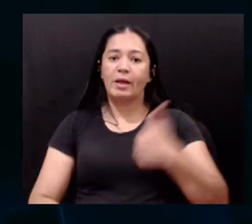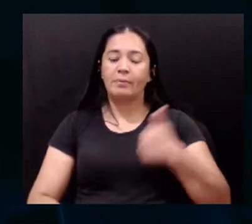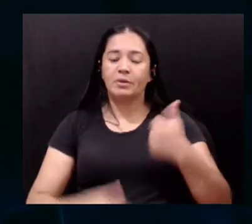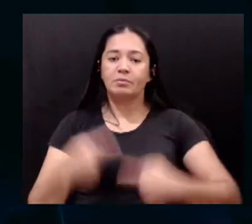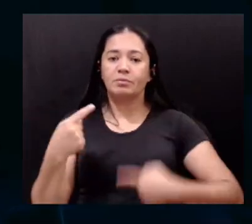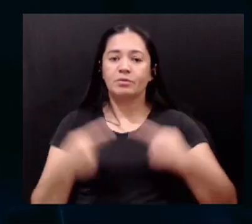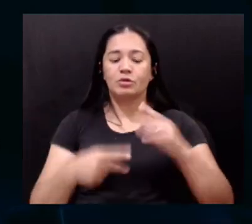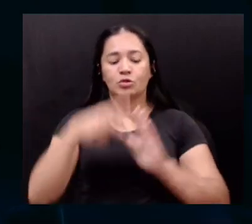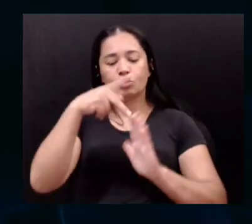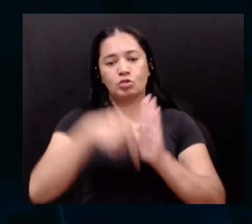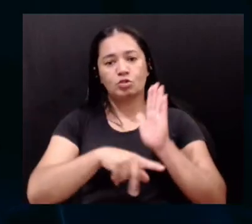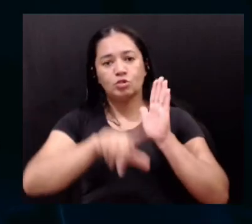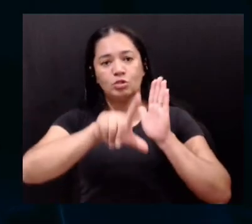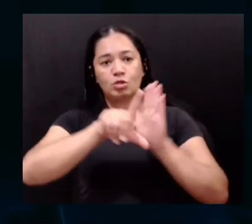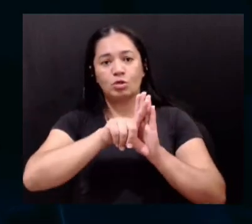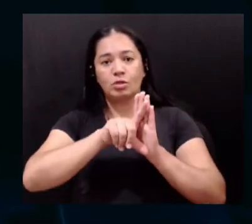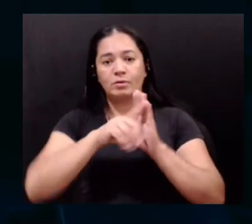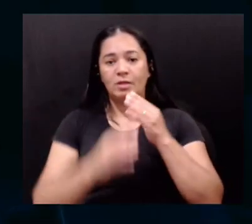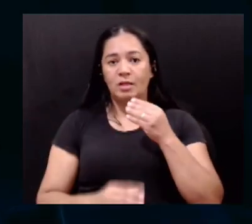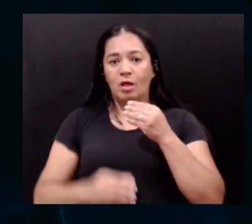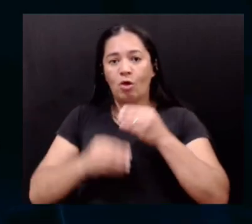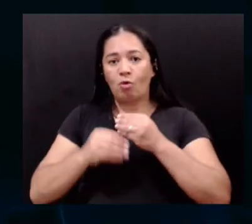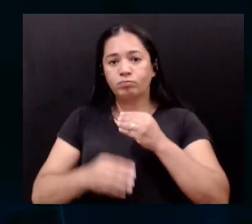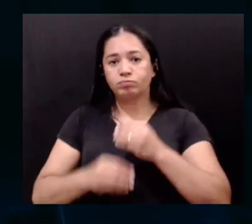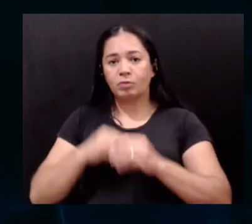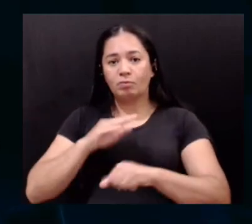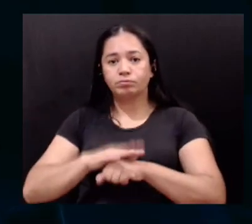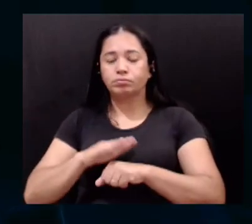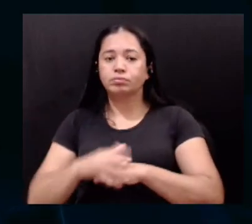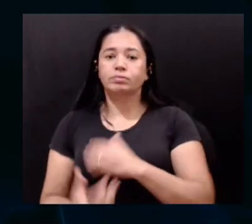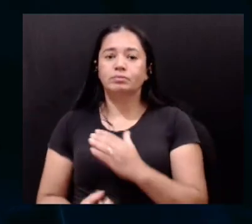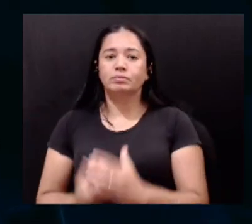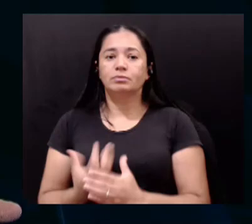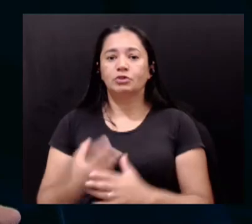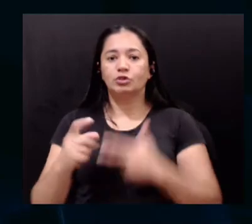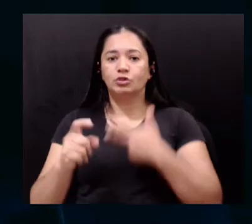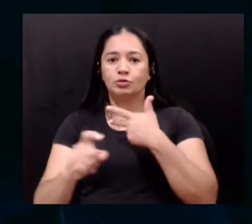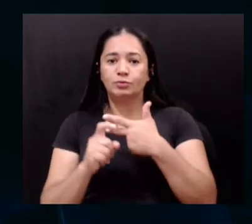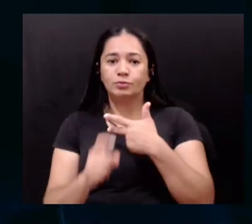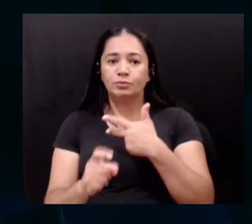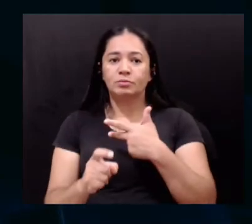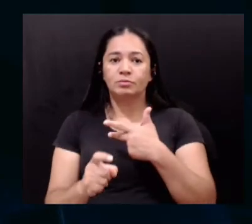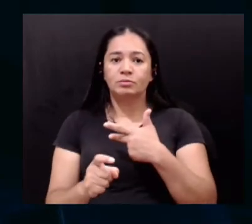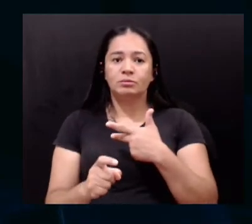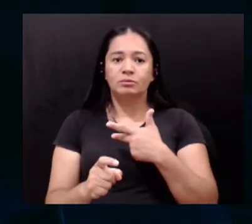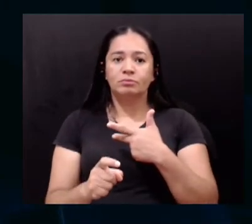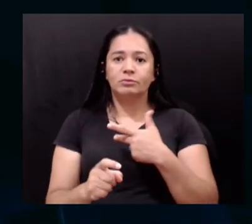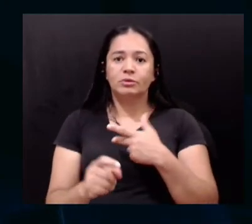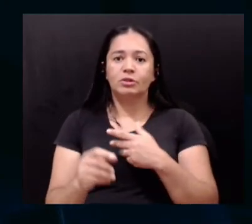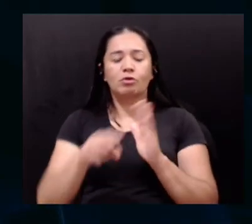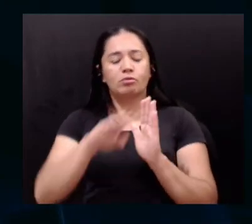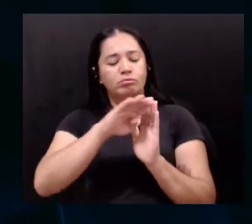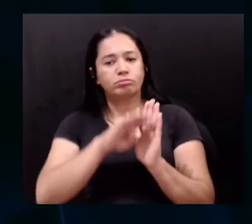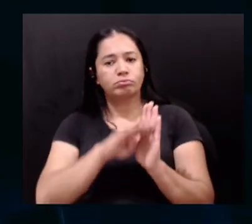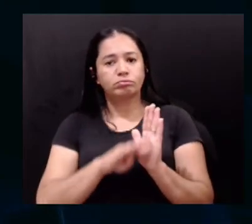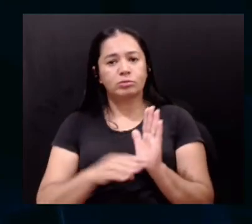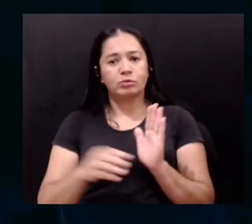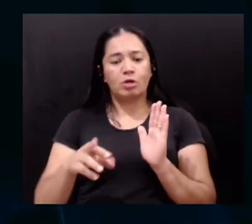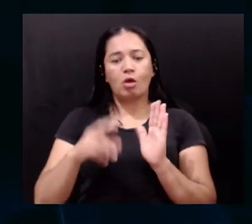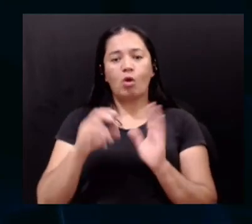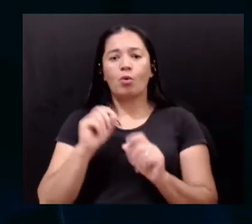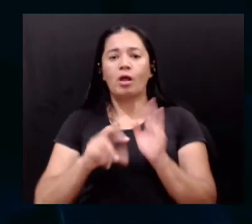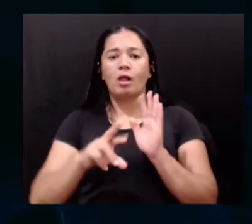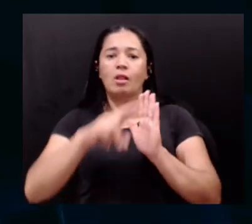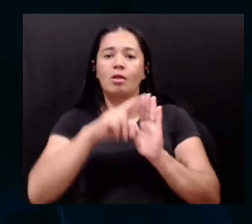lei complementar de autoria do Executivo, que estabelece normas para a utilização de